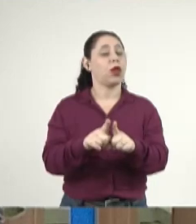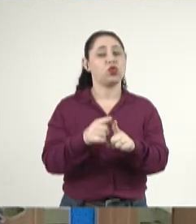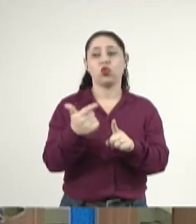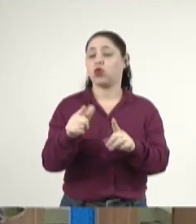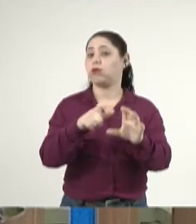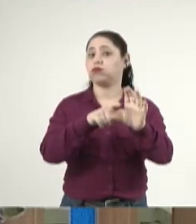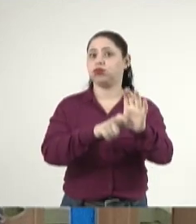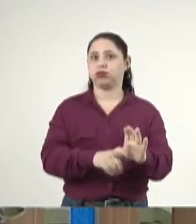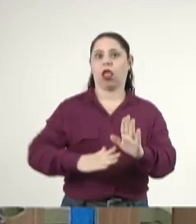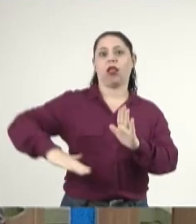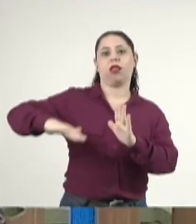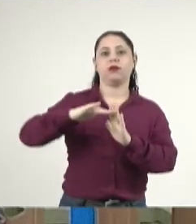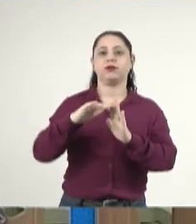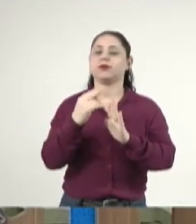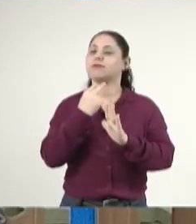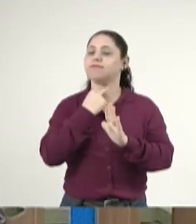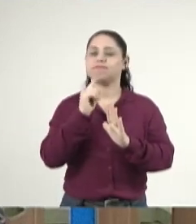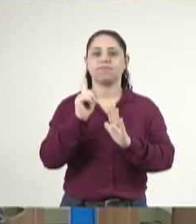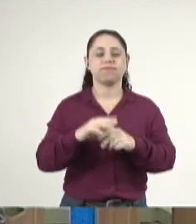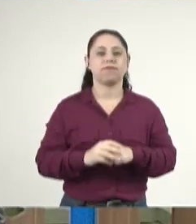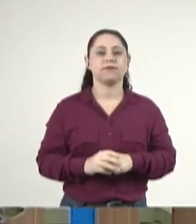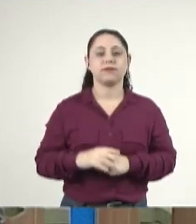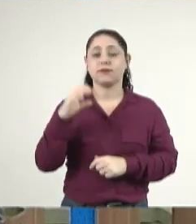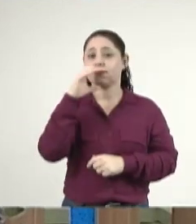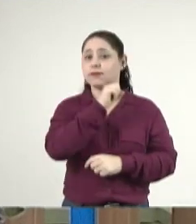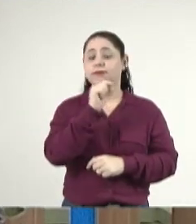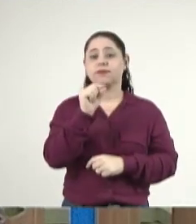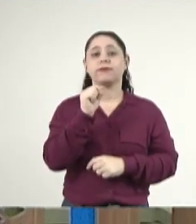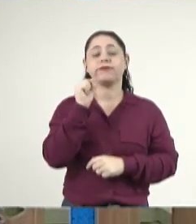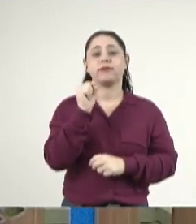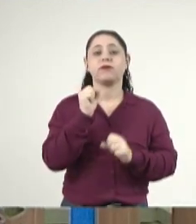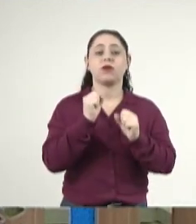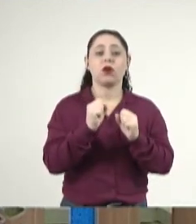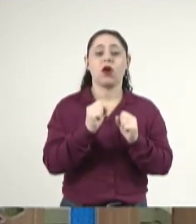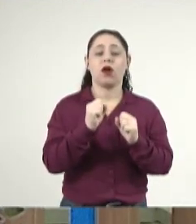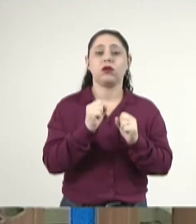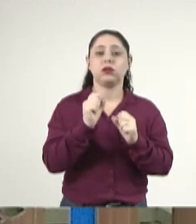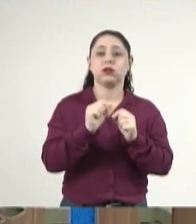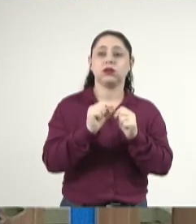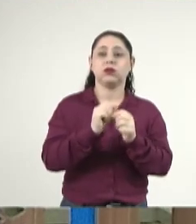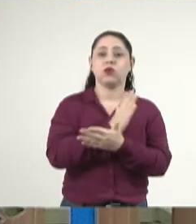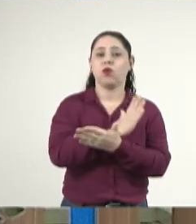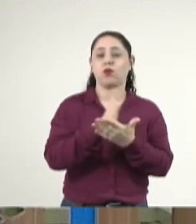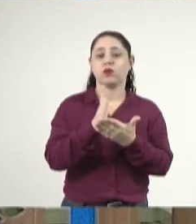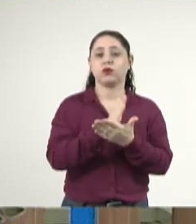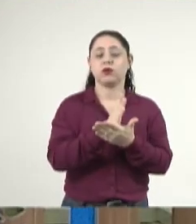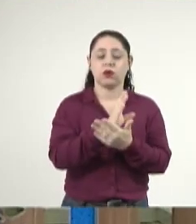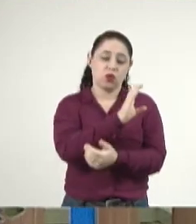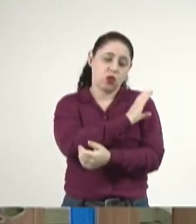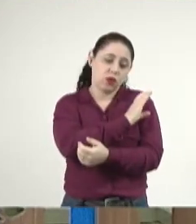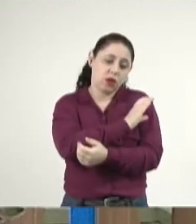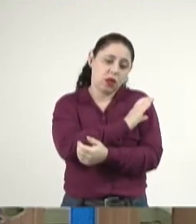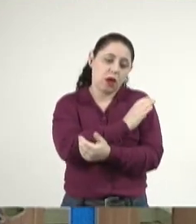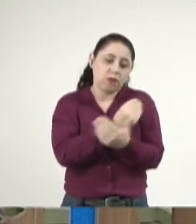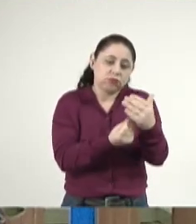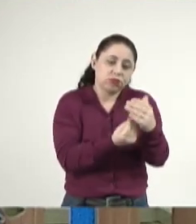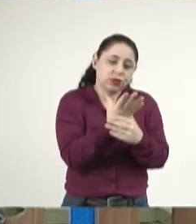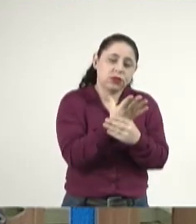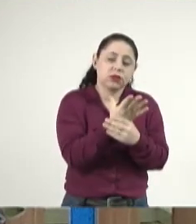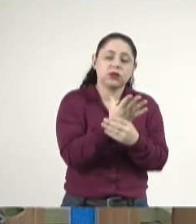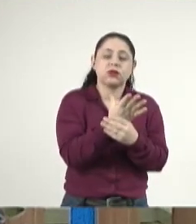haja aumento de despesa. E agiliza na possível abertura de uma subcoordenadoria dentro da estrutura